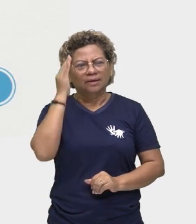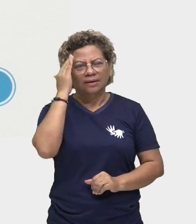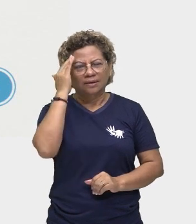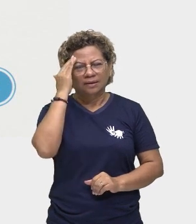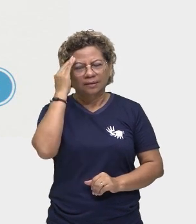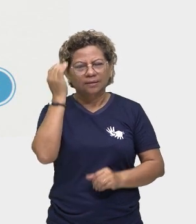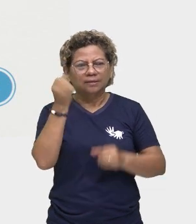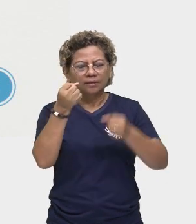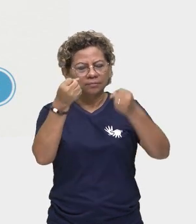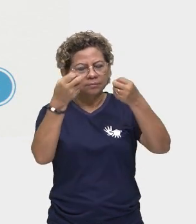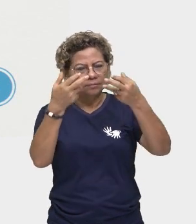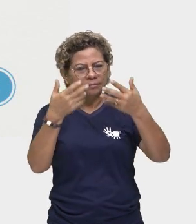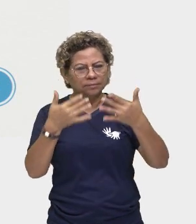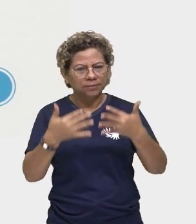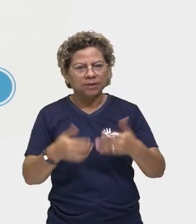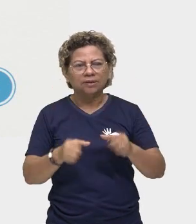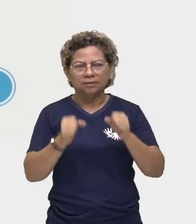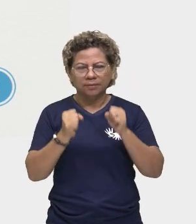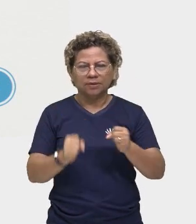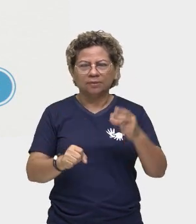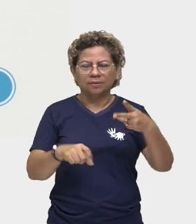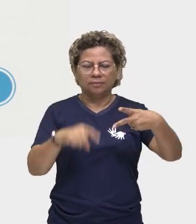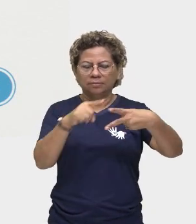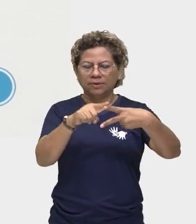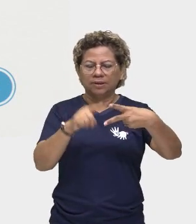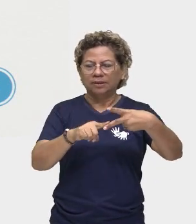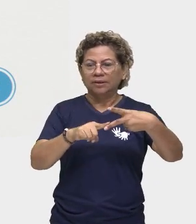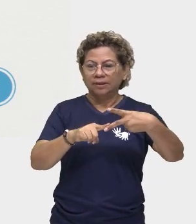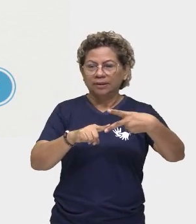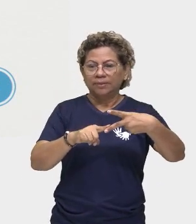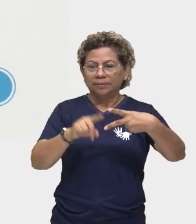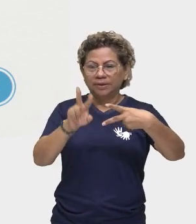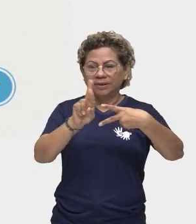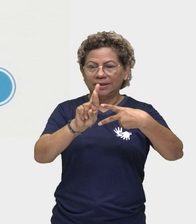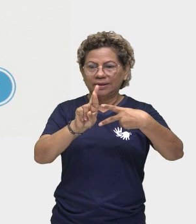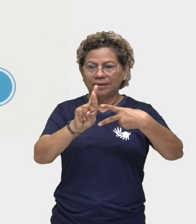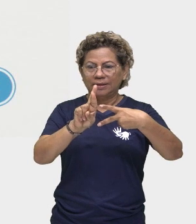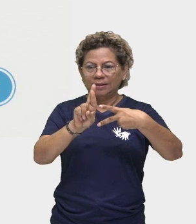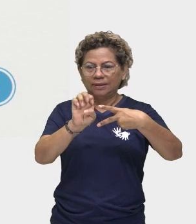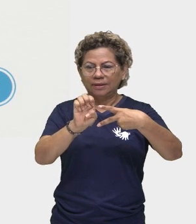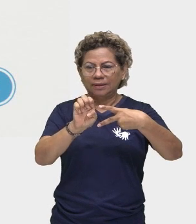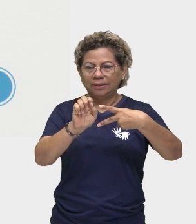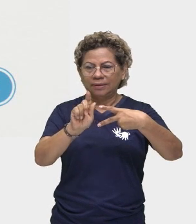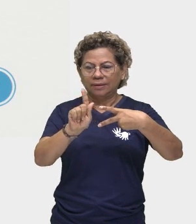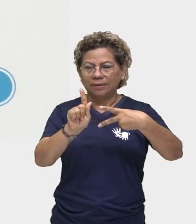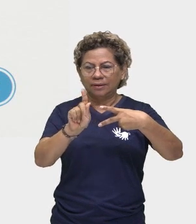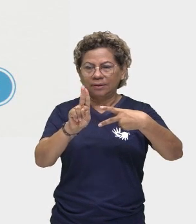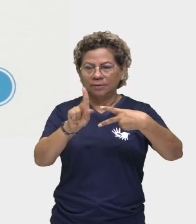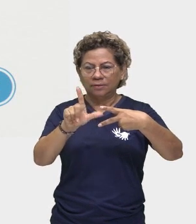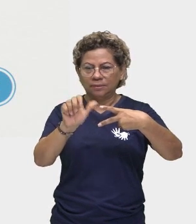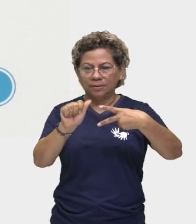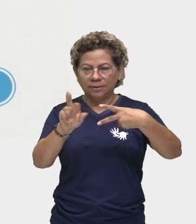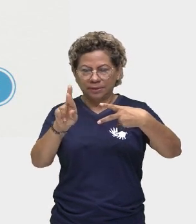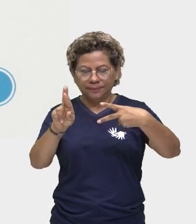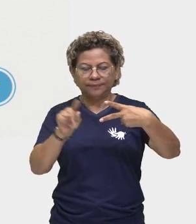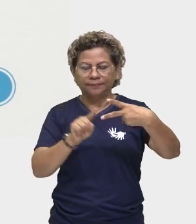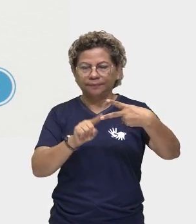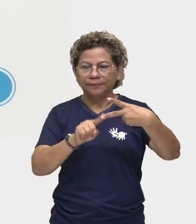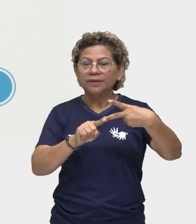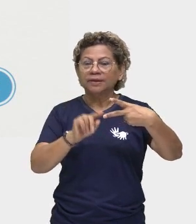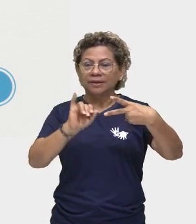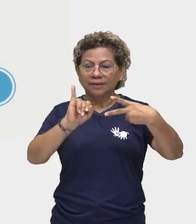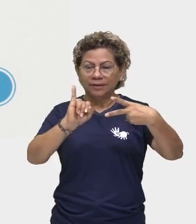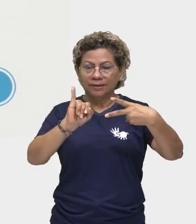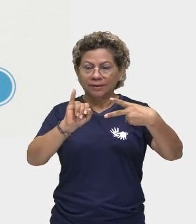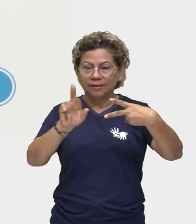podem ser regulares e irregulares. Agora nós vamos ver quando os polígonos são